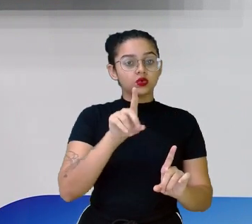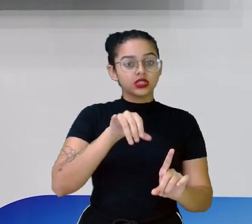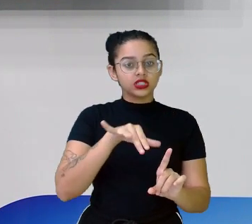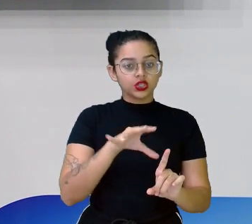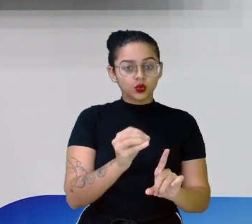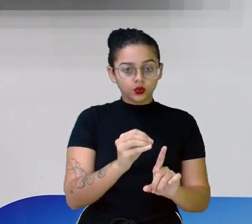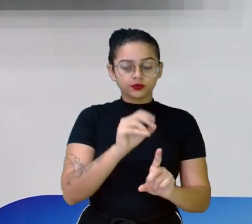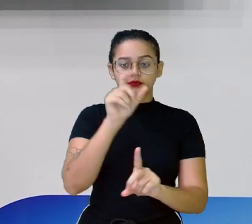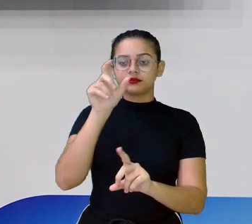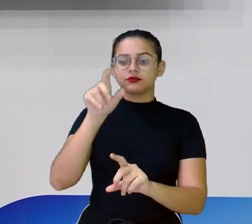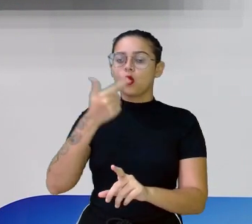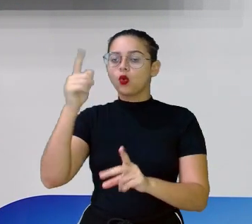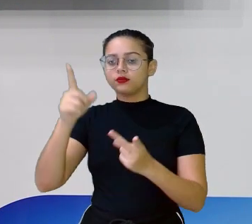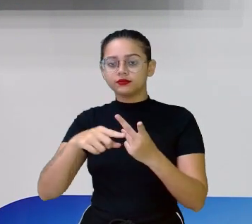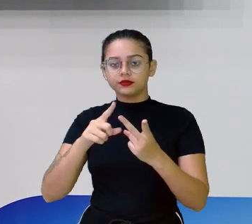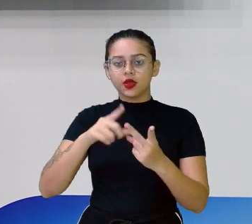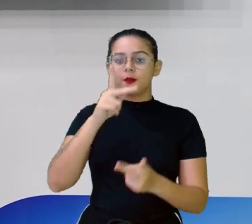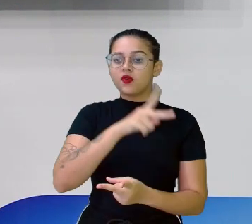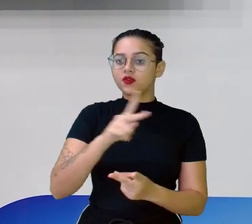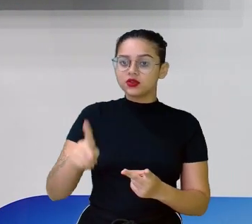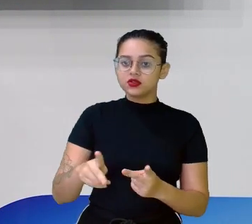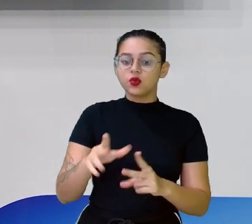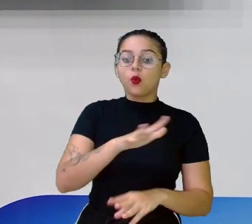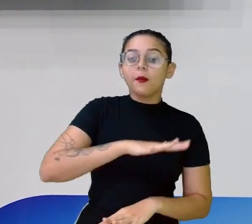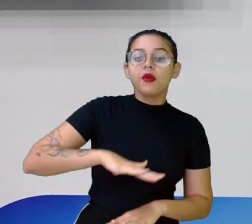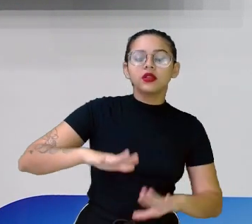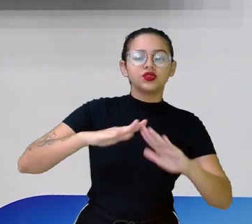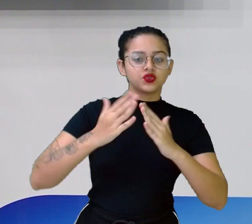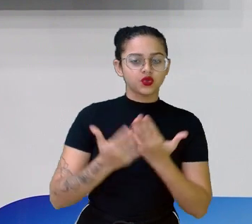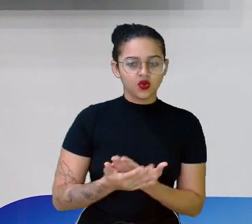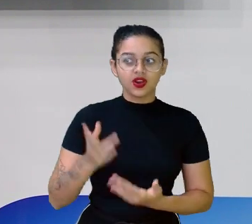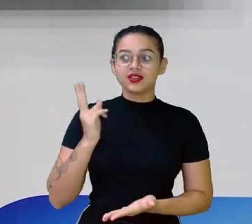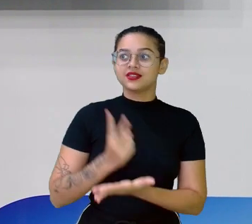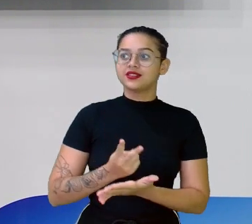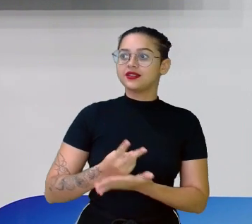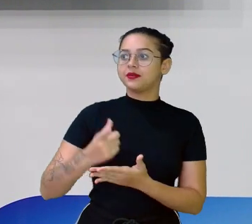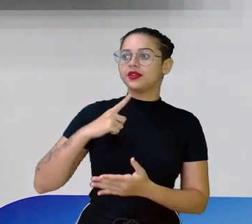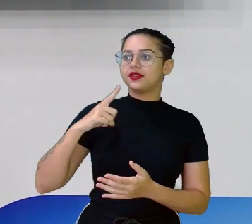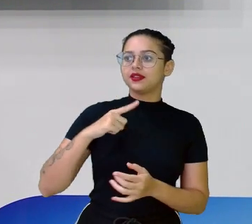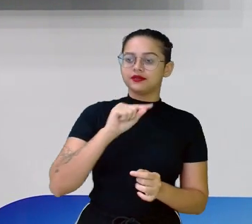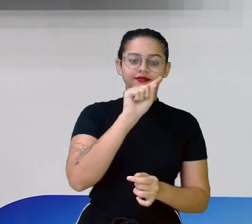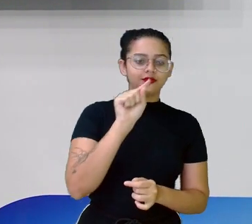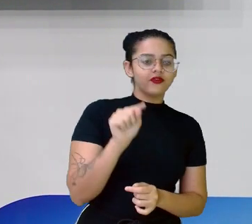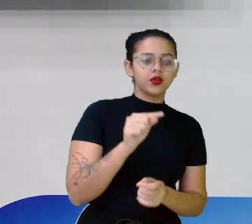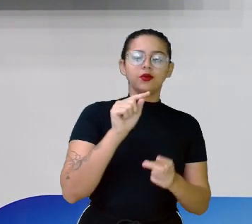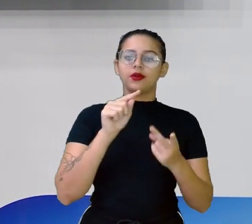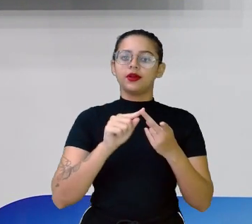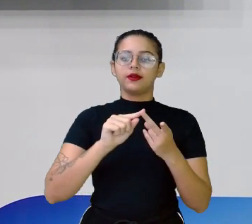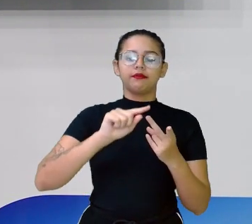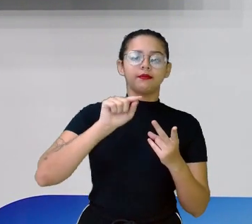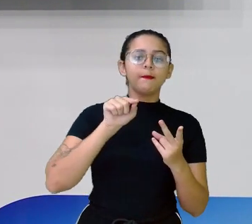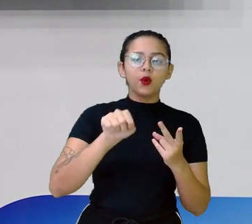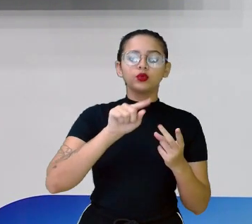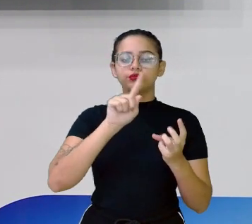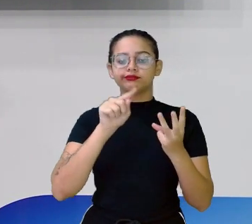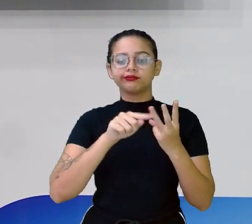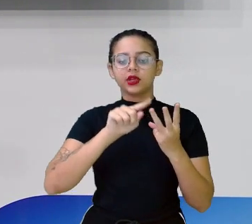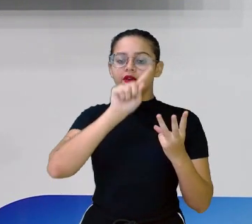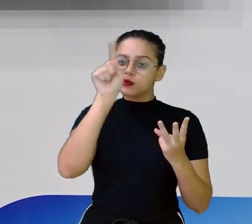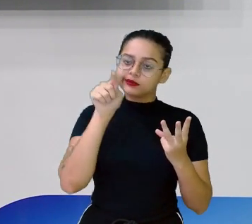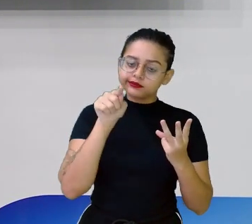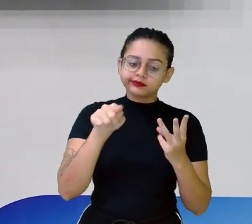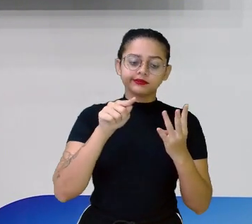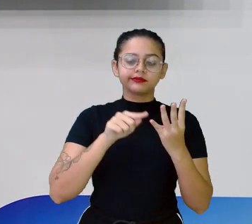ambiente, que é o espaço, escola, e sempre presente os sinais de pontuação, porque eu preciso saber que alguém